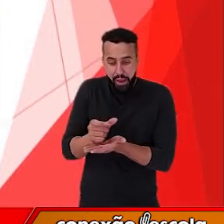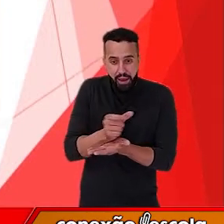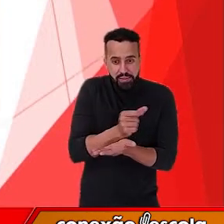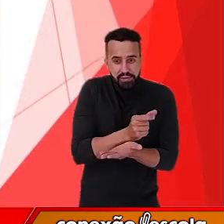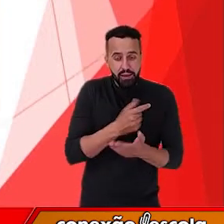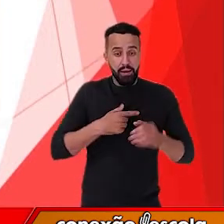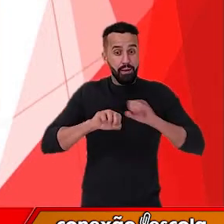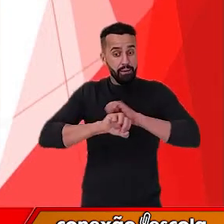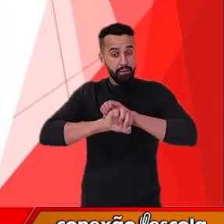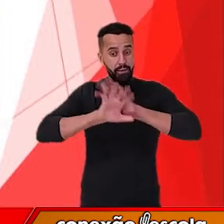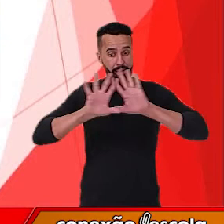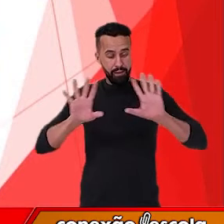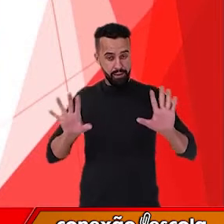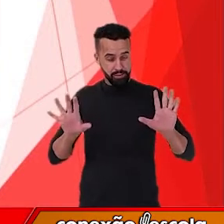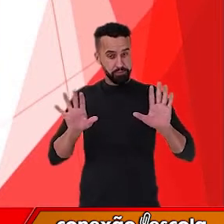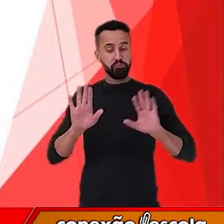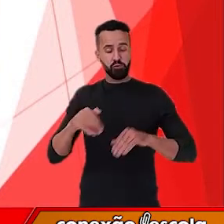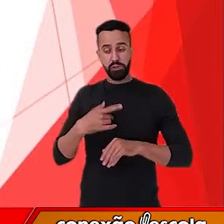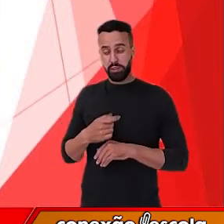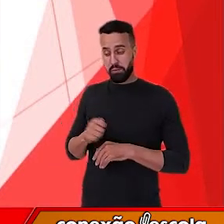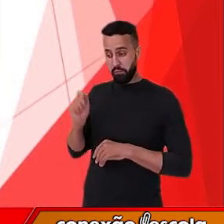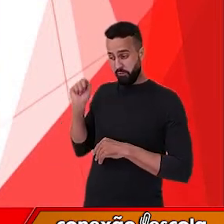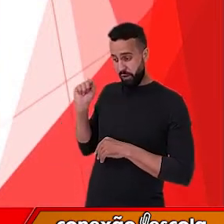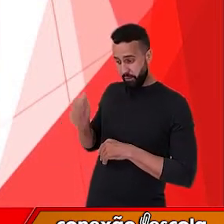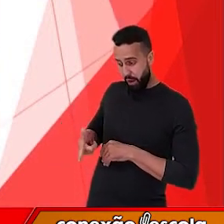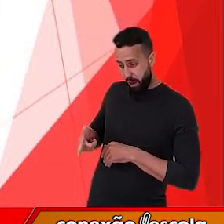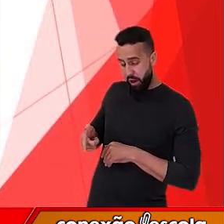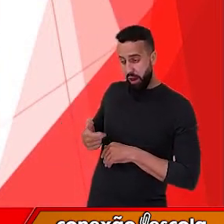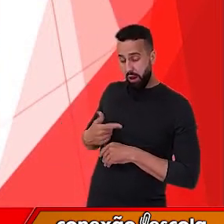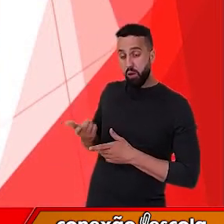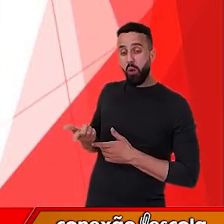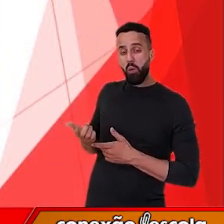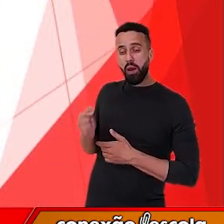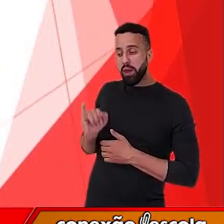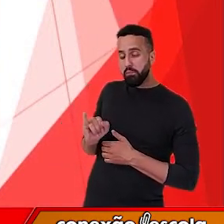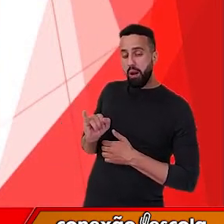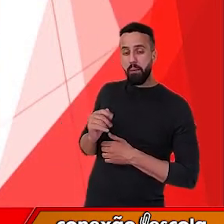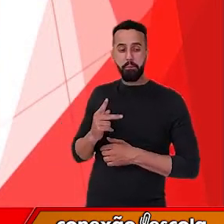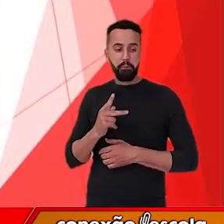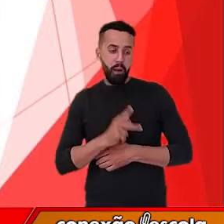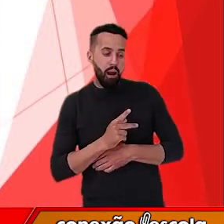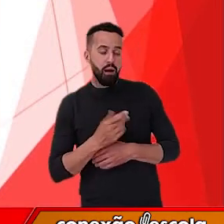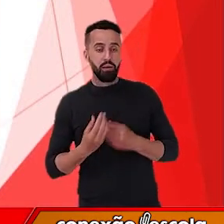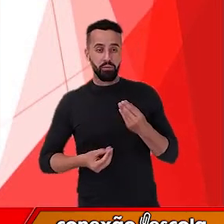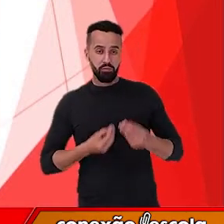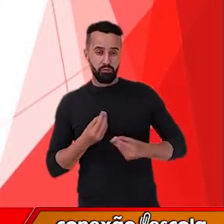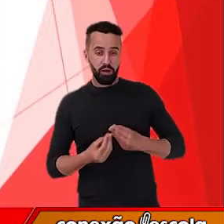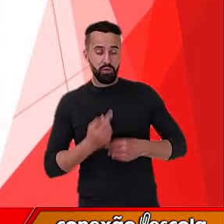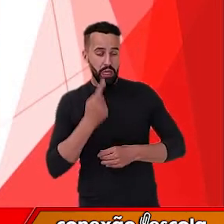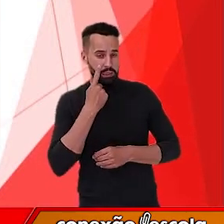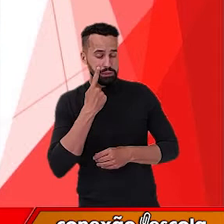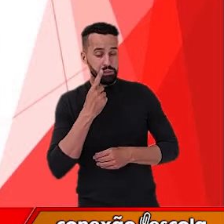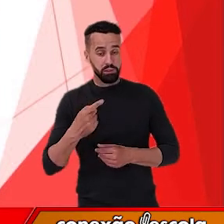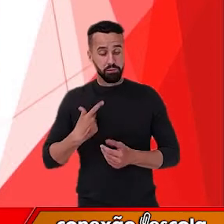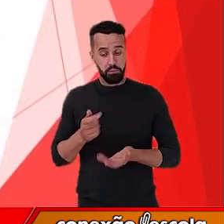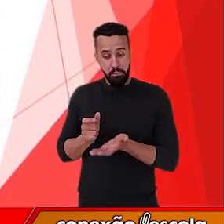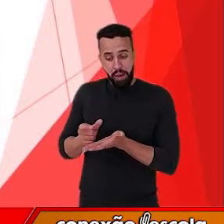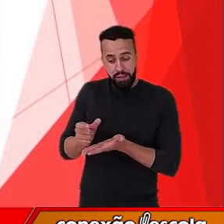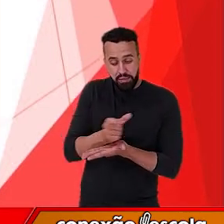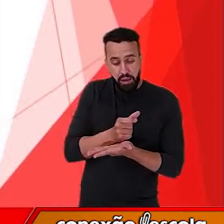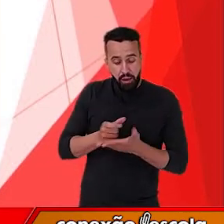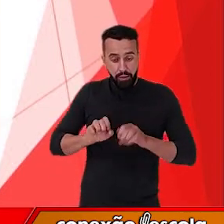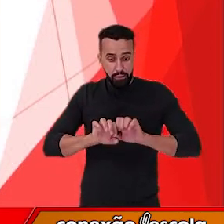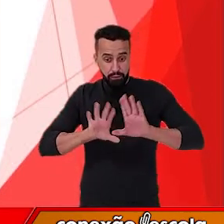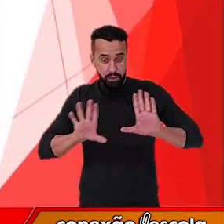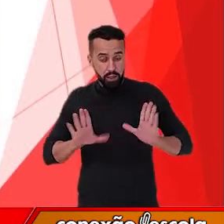do jogo, você vai tirar par ou ímpar com o seu oponente para definir quem fica com as peças claras, porque quem estiver com elas